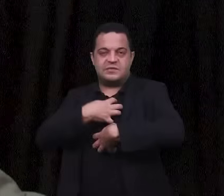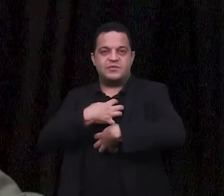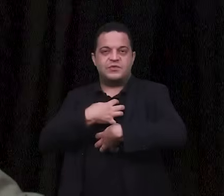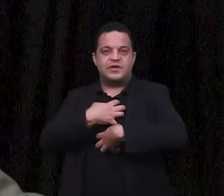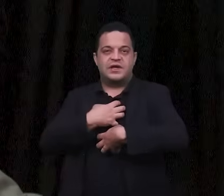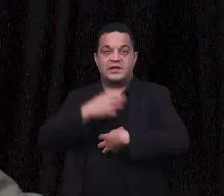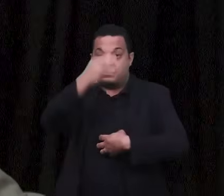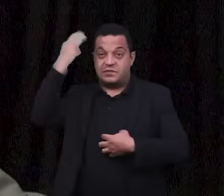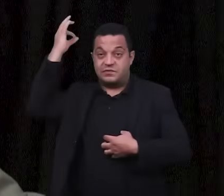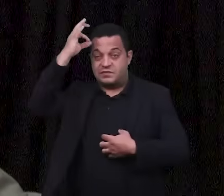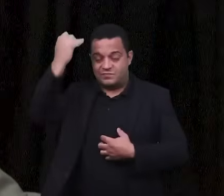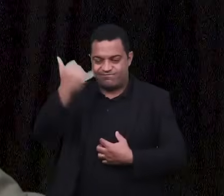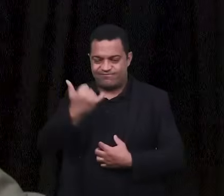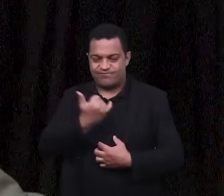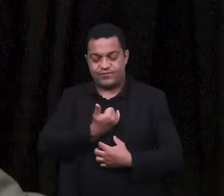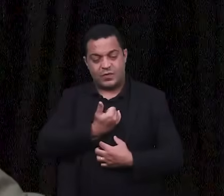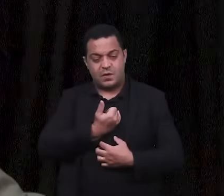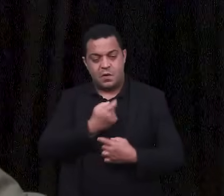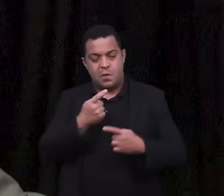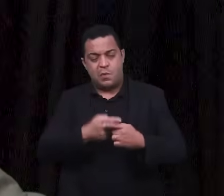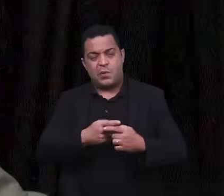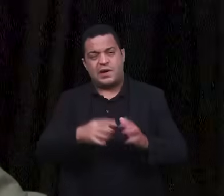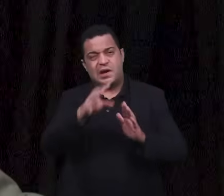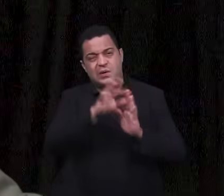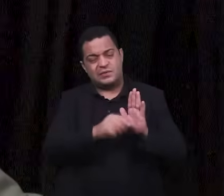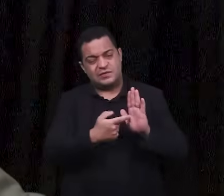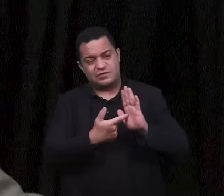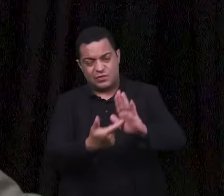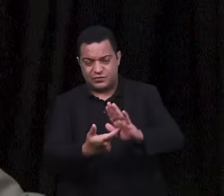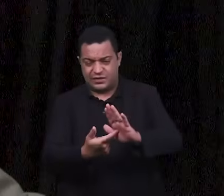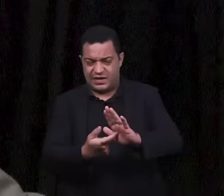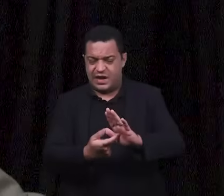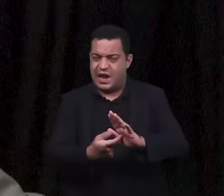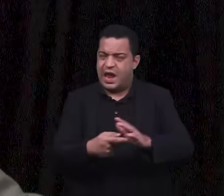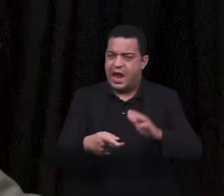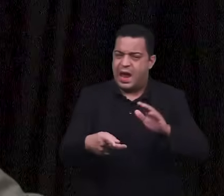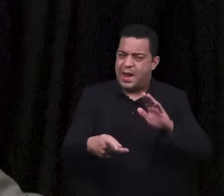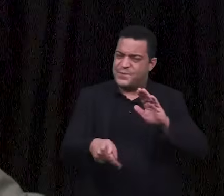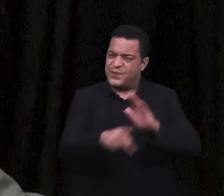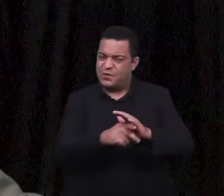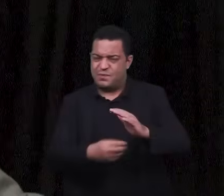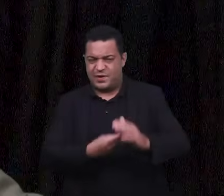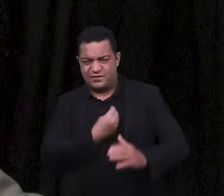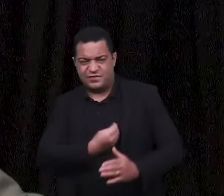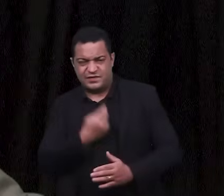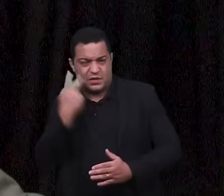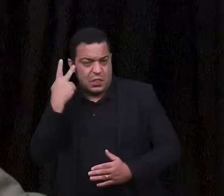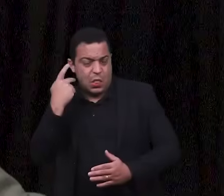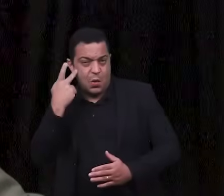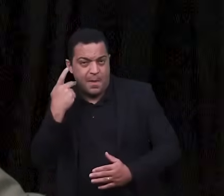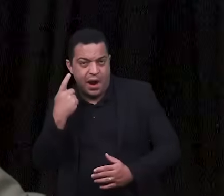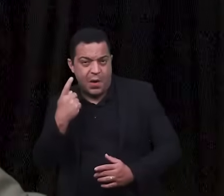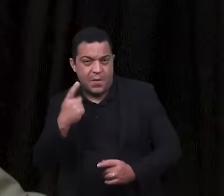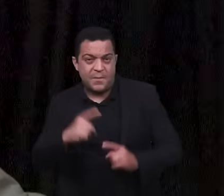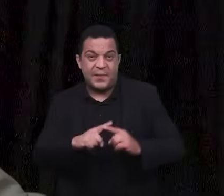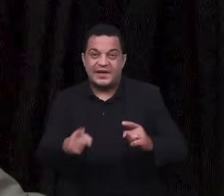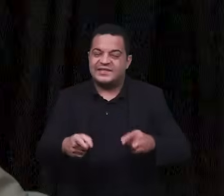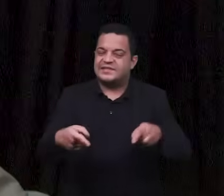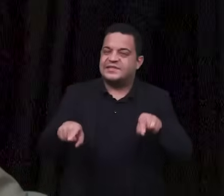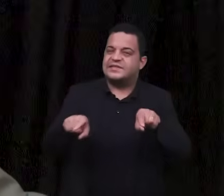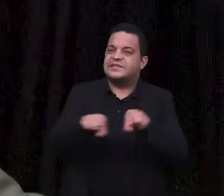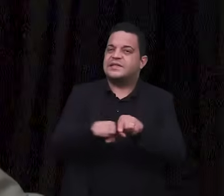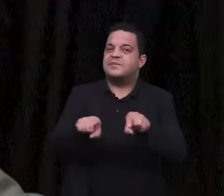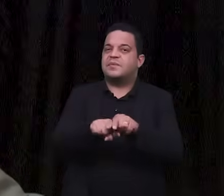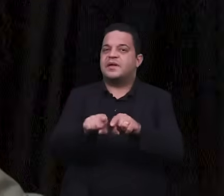É lógico que a palavra também fala no sentido material, mas nós estamos falando aqui de uma ética do ministério